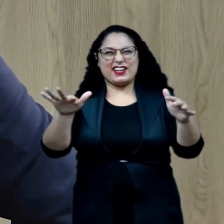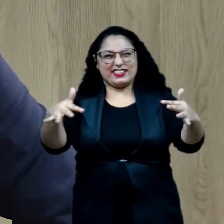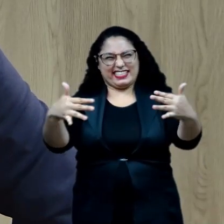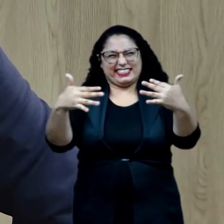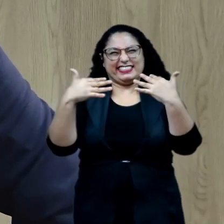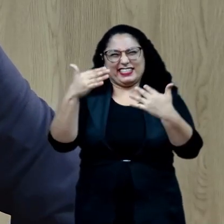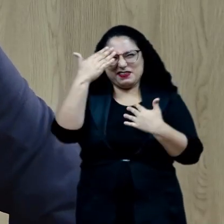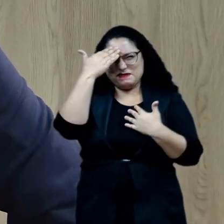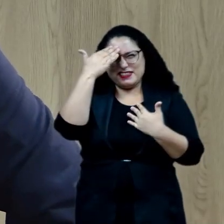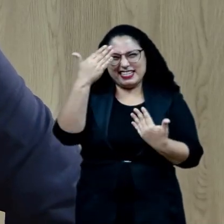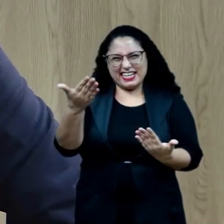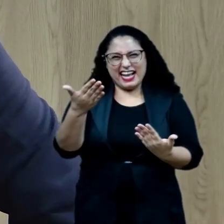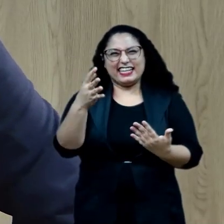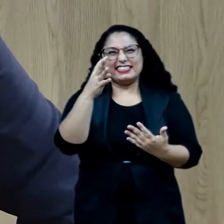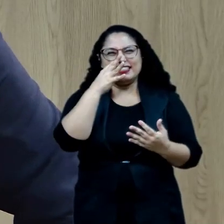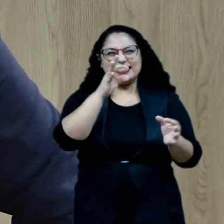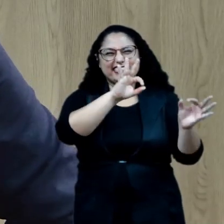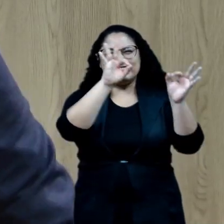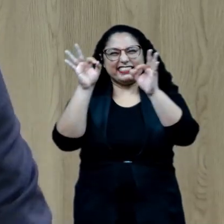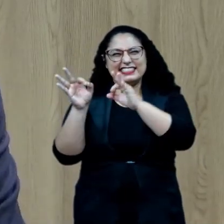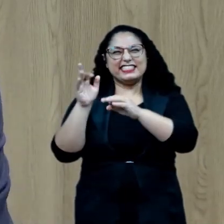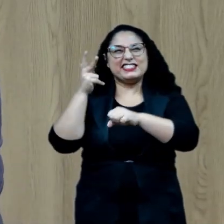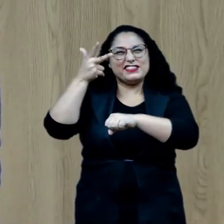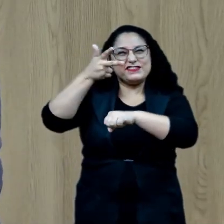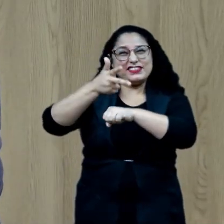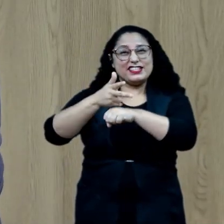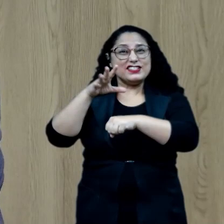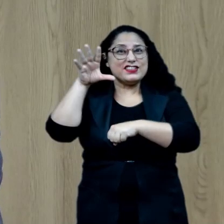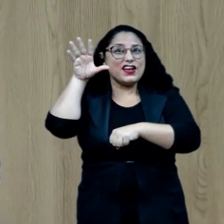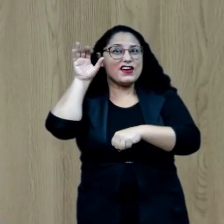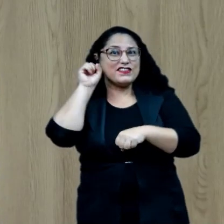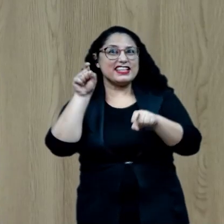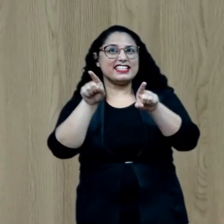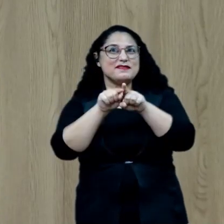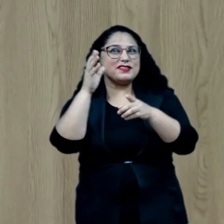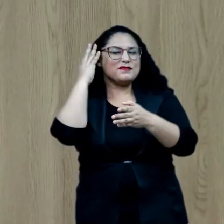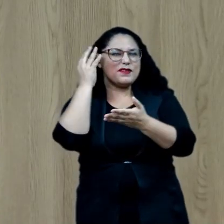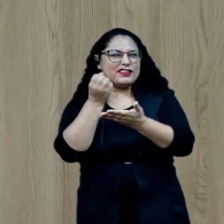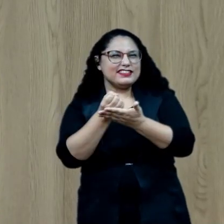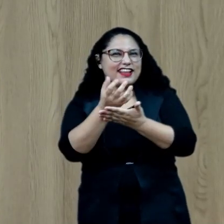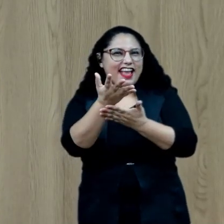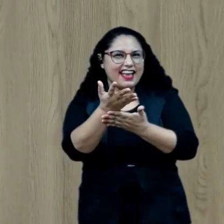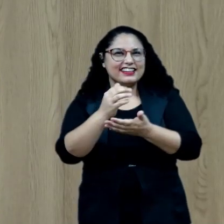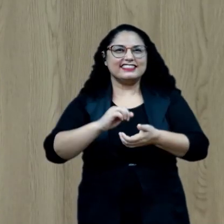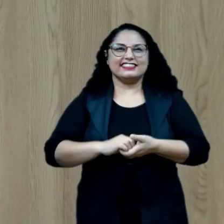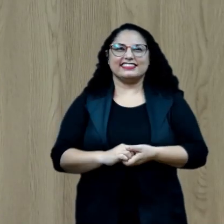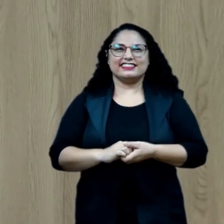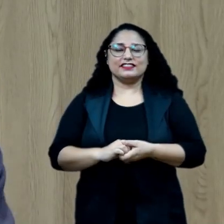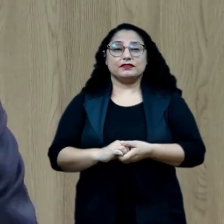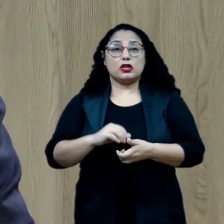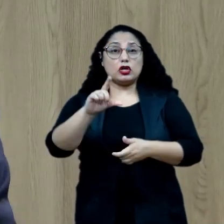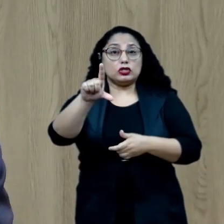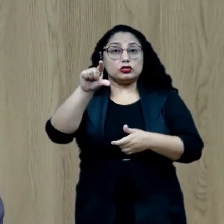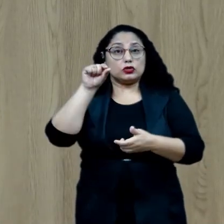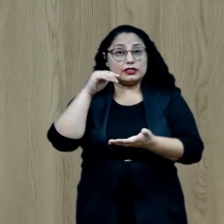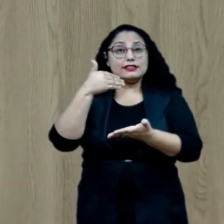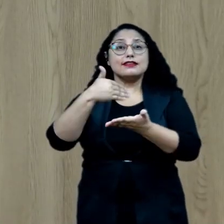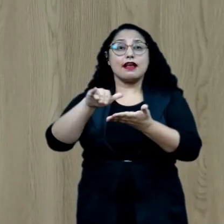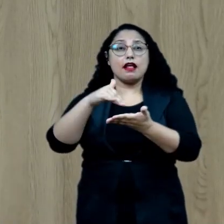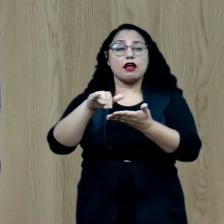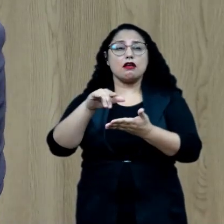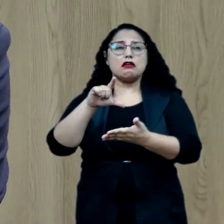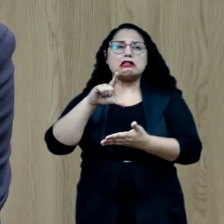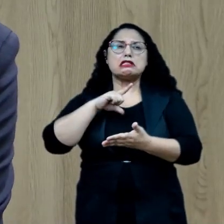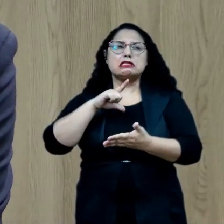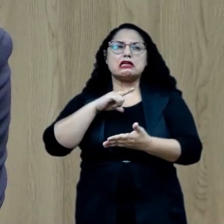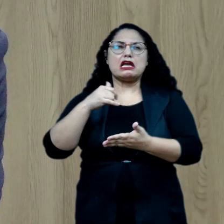assistindo, obrigado por assistir esse vídeo conosco e nos ouvir aí no podcast. Eu escolhi o secretariado quando eu